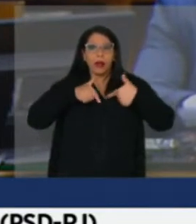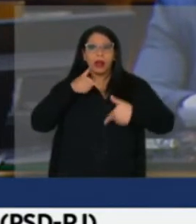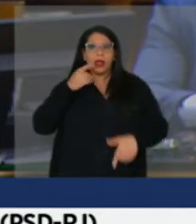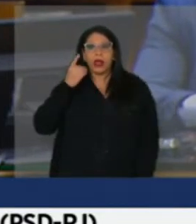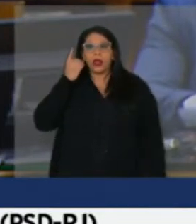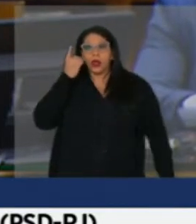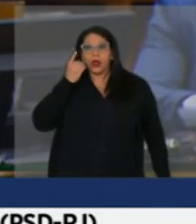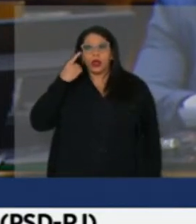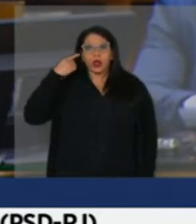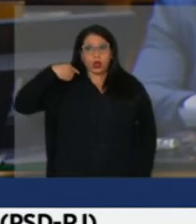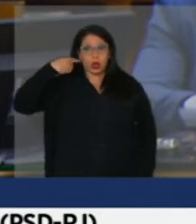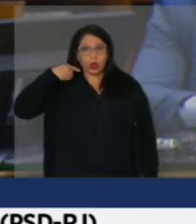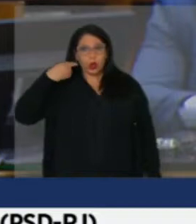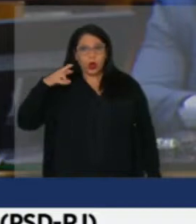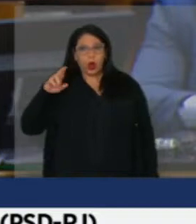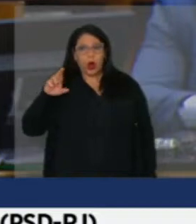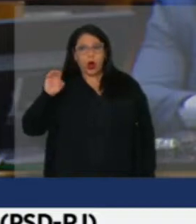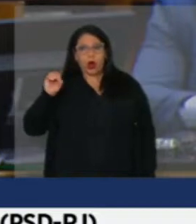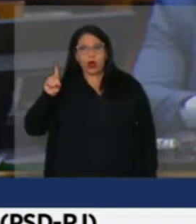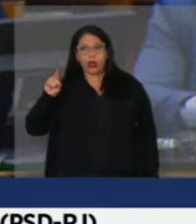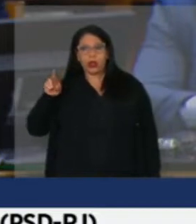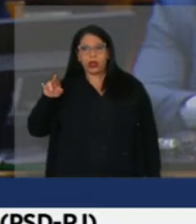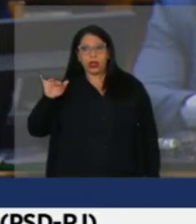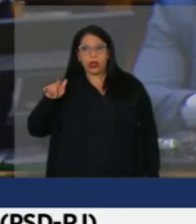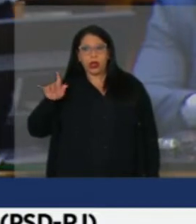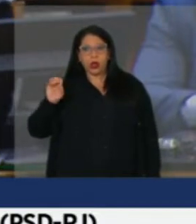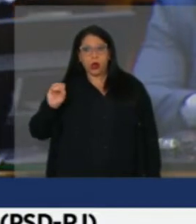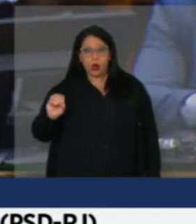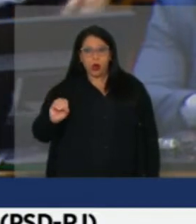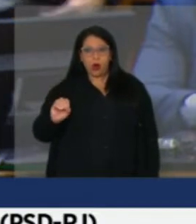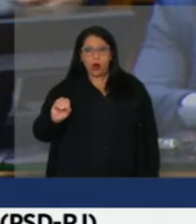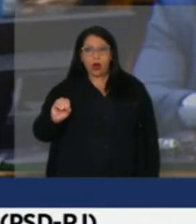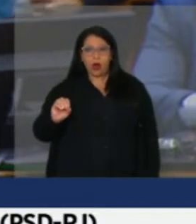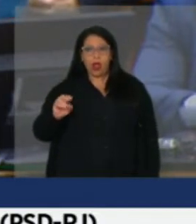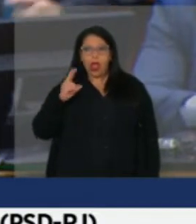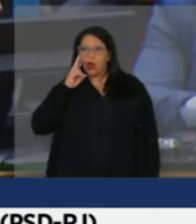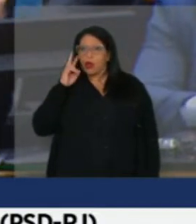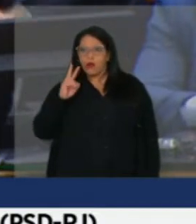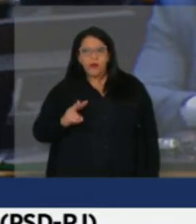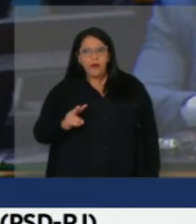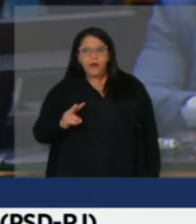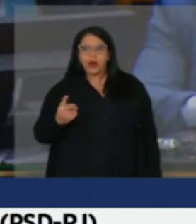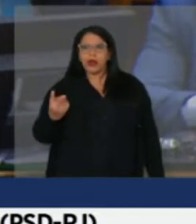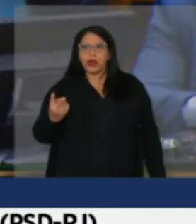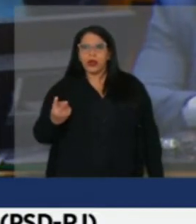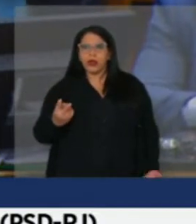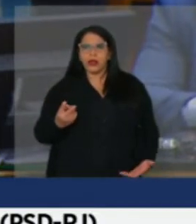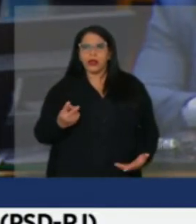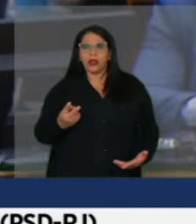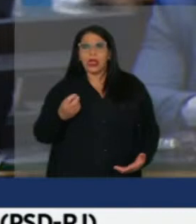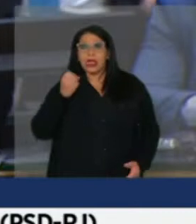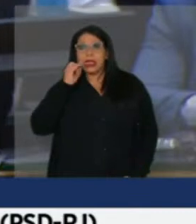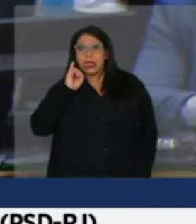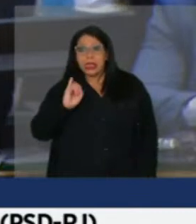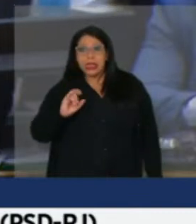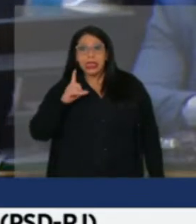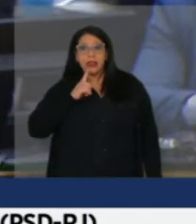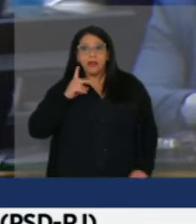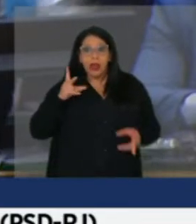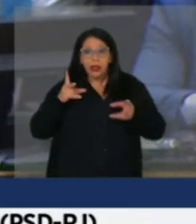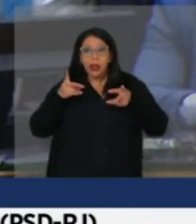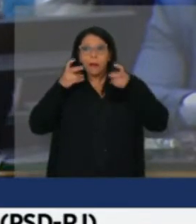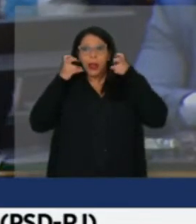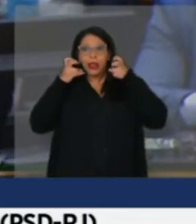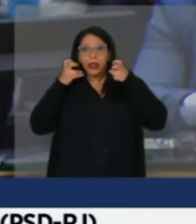eu não vi o senhor fazer essa recomendação na sua fala, pelo menos eu não ouvi. Se eu tivesse ouvido, e se o senhor